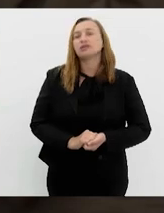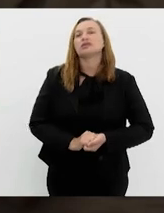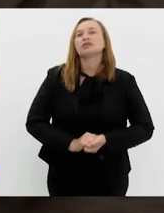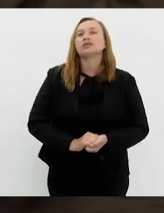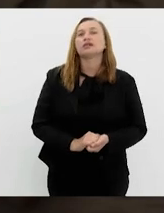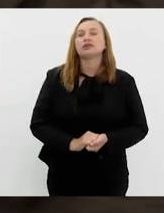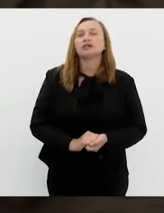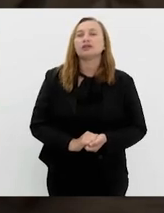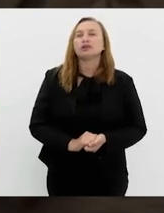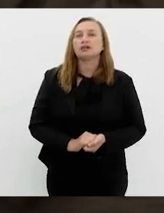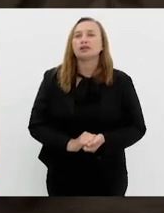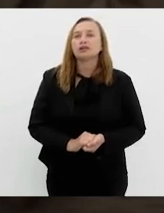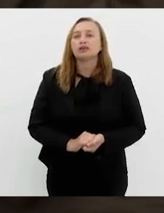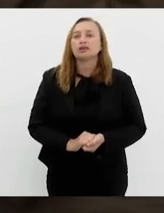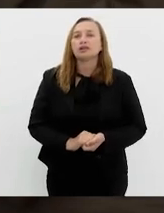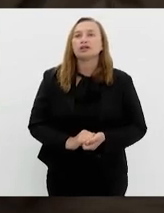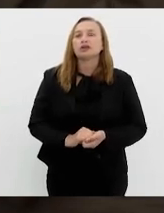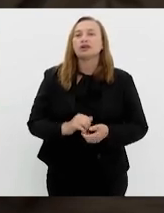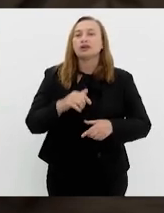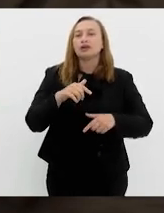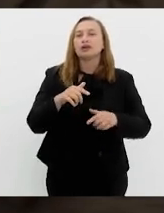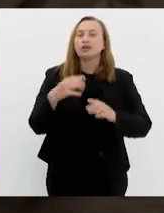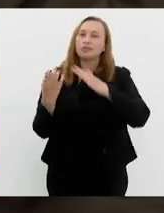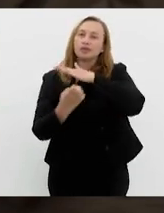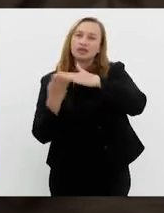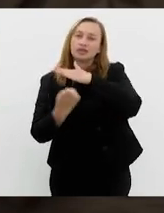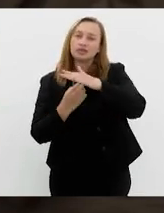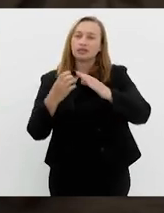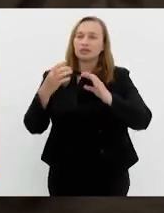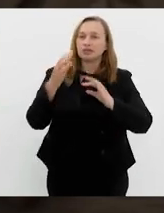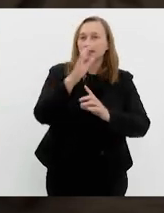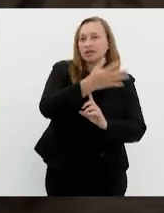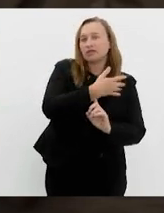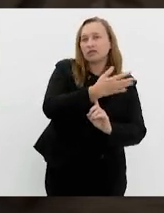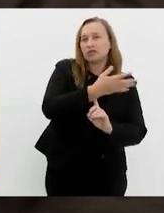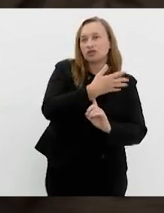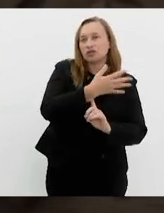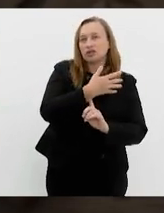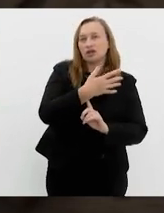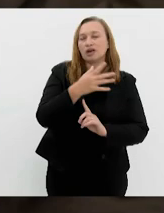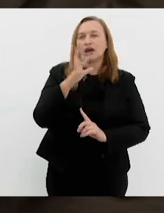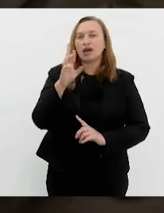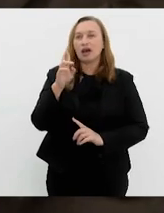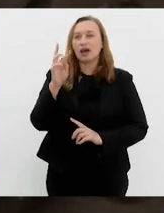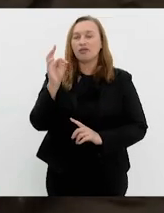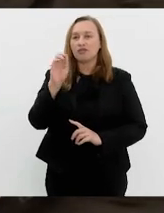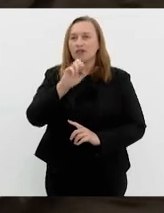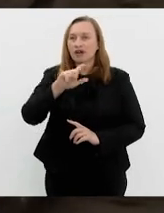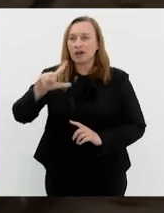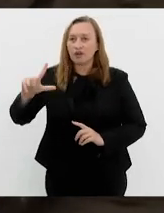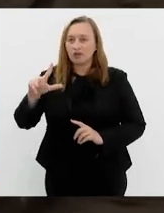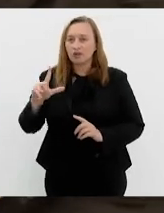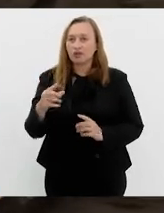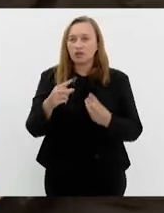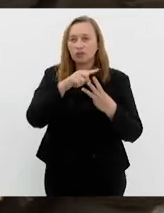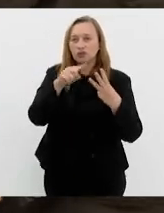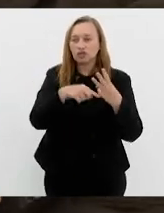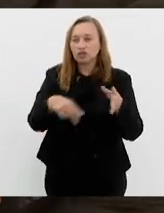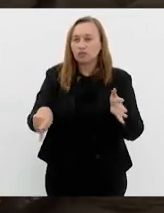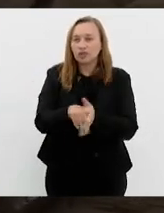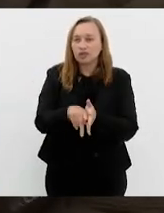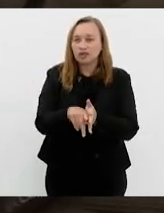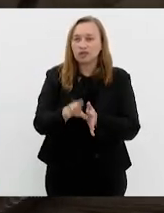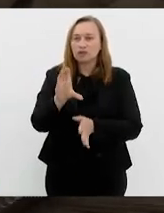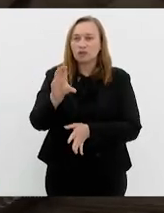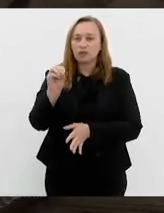novas empresas de tecnologia o Senor Rafael deque esses três eh já fazem parte do comitê Mas neste momento não puderam estar